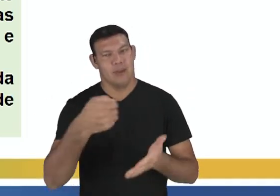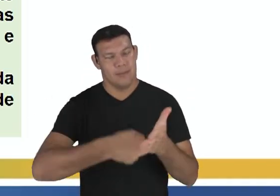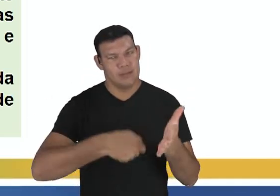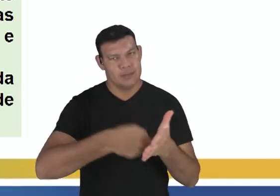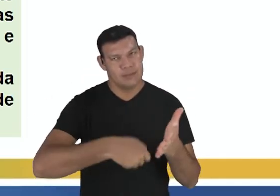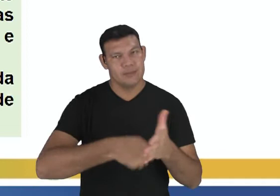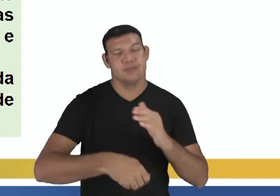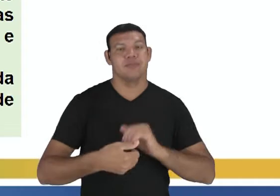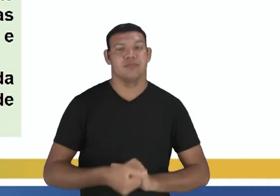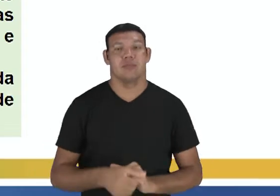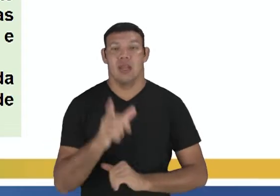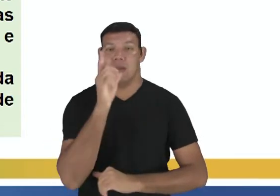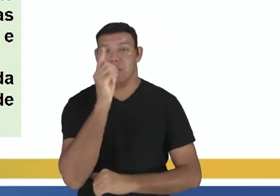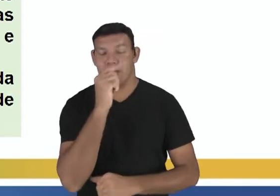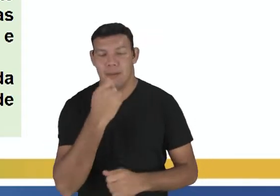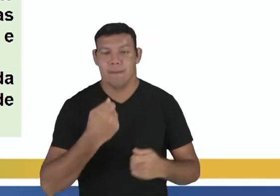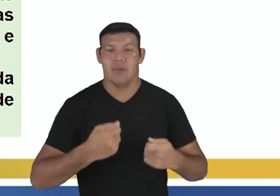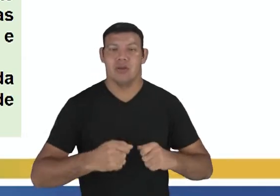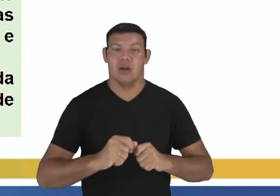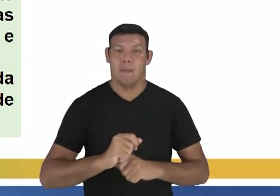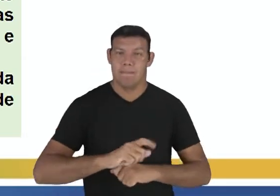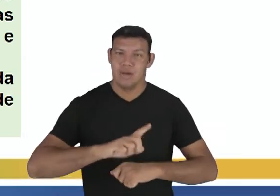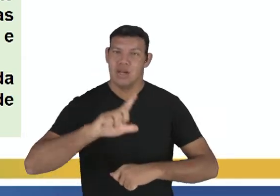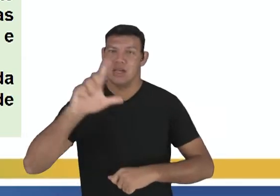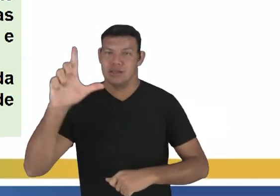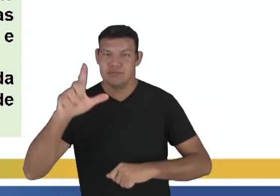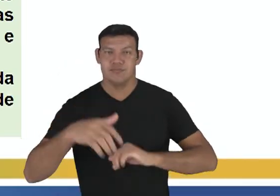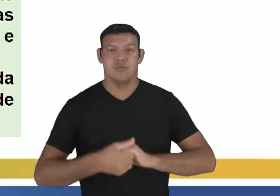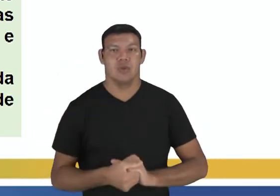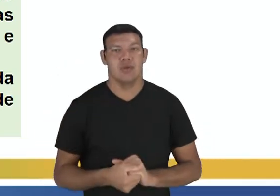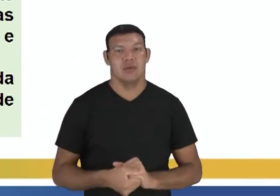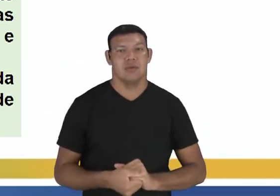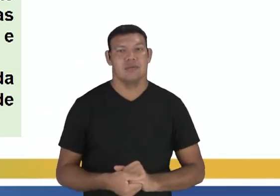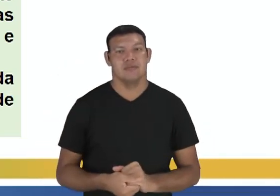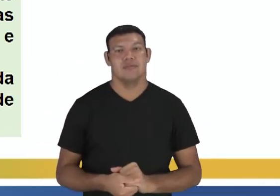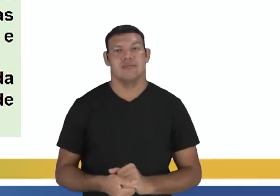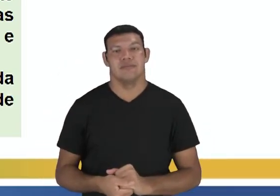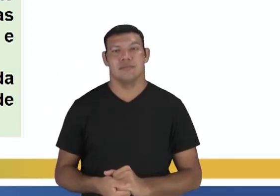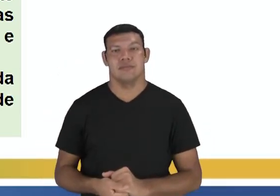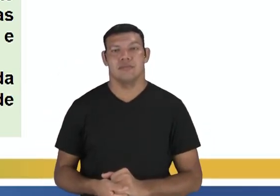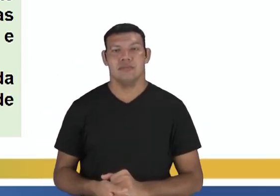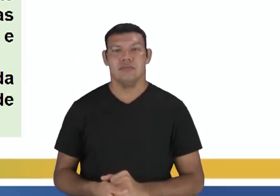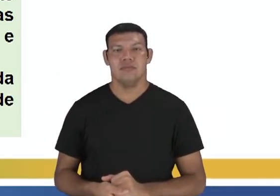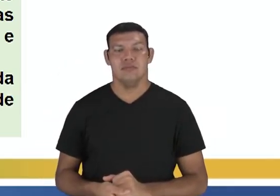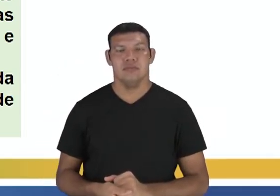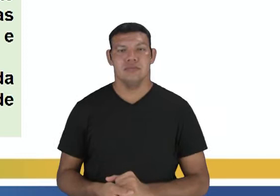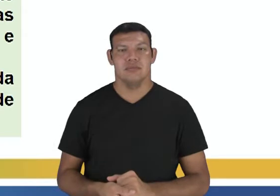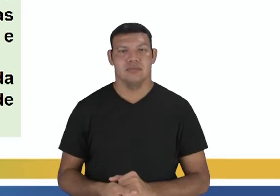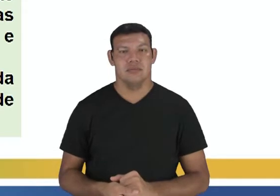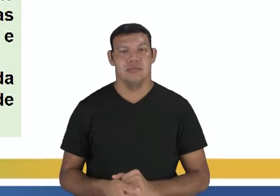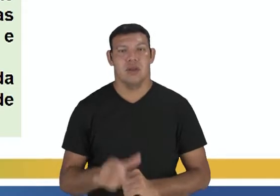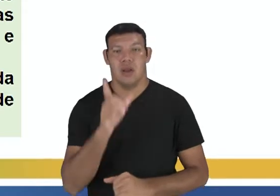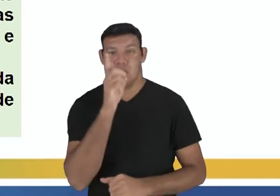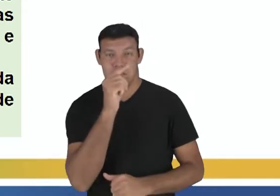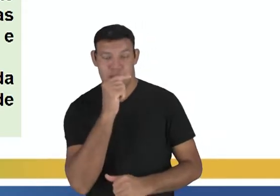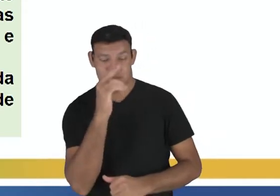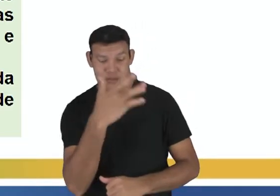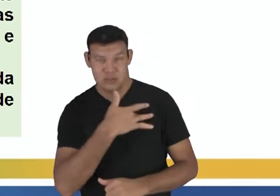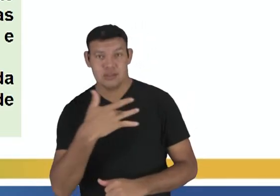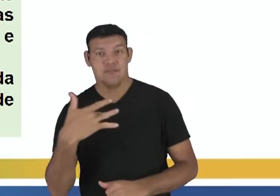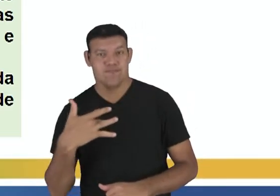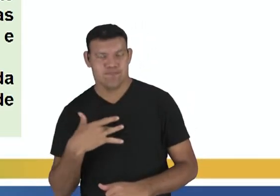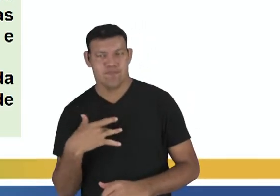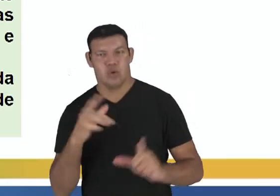a necessidade de água vai aumentar, né? E, por outro lado, cada vez mais a água disponível para o